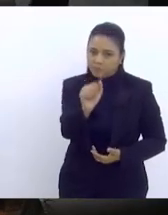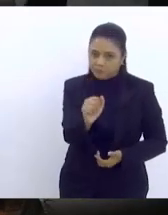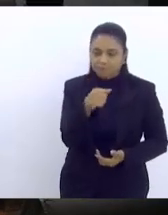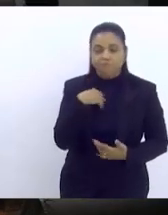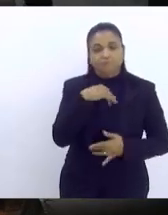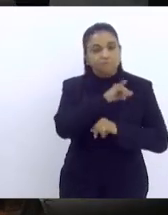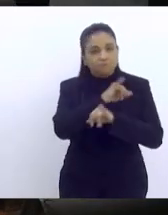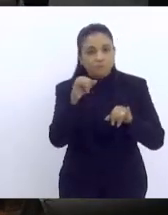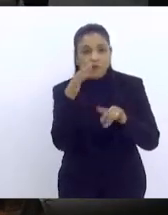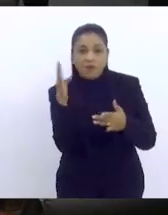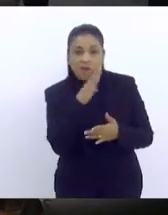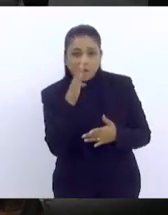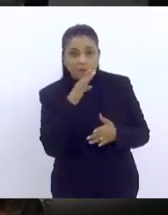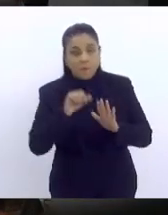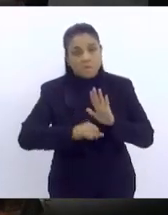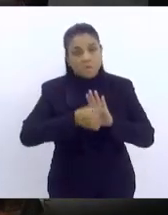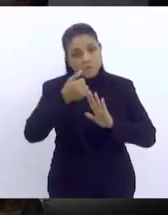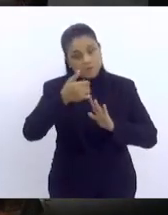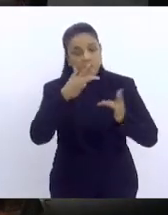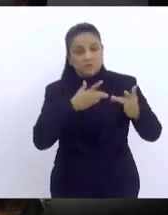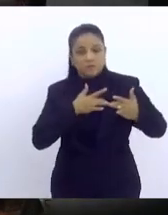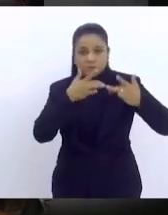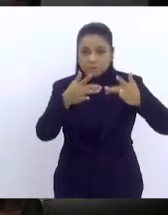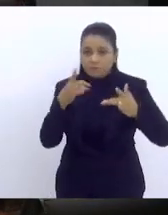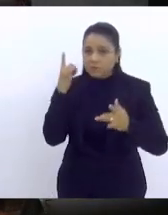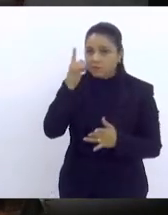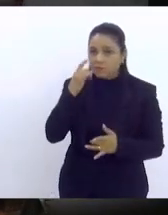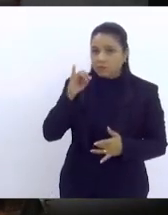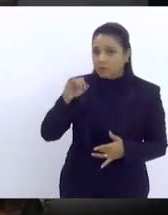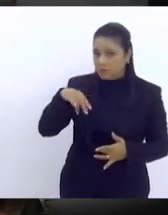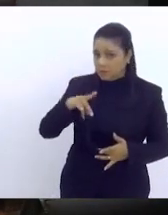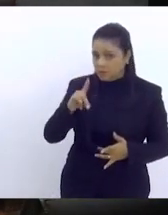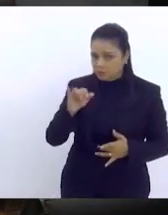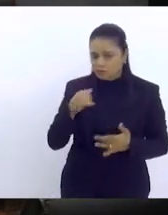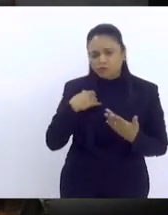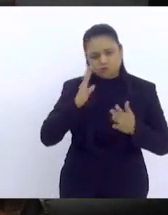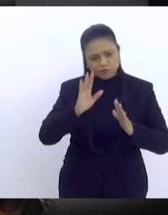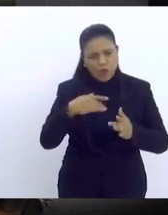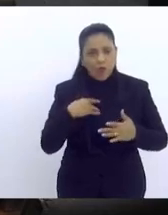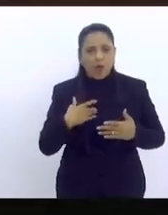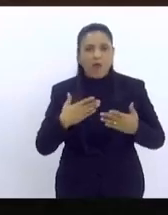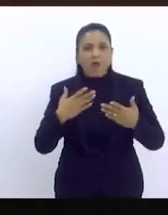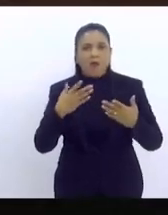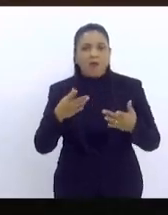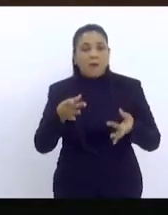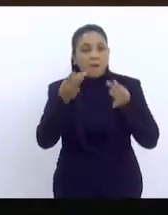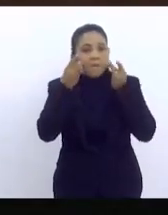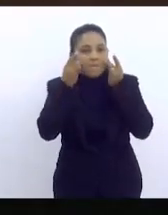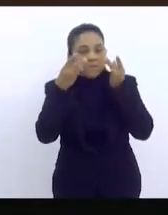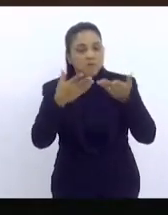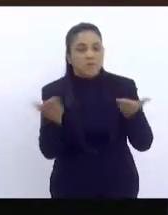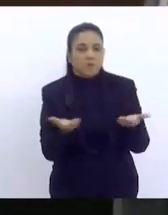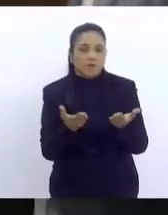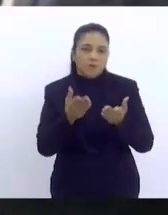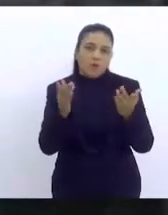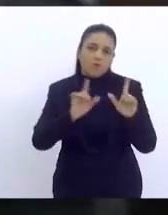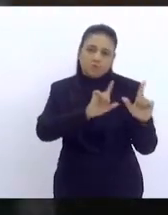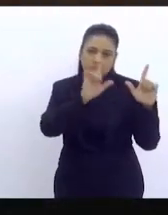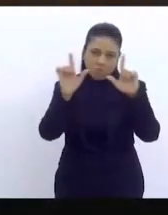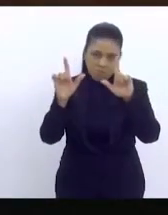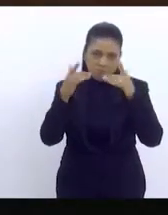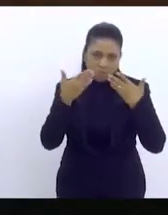breve quero em primeiro lugar me solidarizar deputada índia Jaú fiz pessoalmente mais fácil aqui em público e o Episódio de ontem